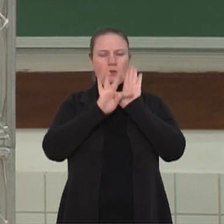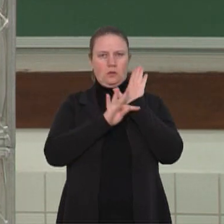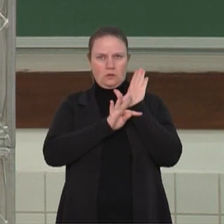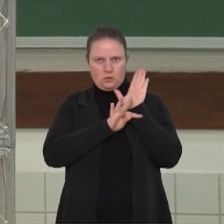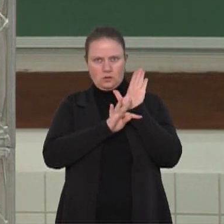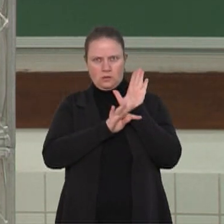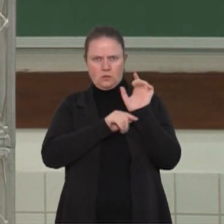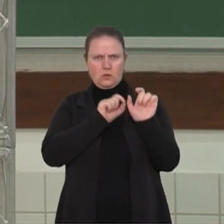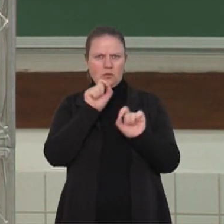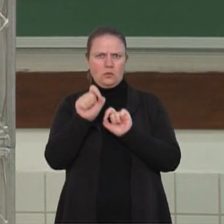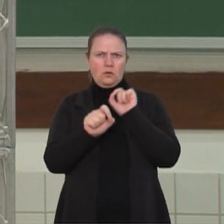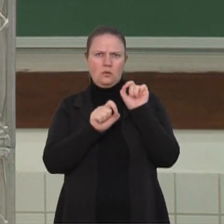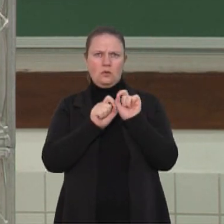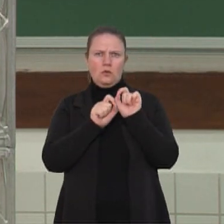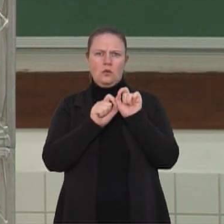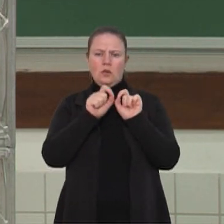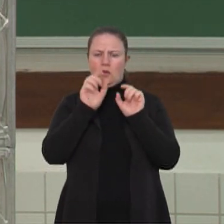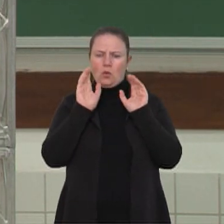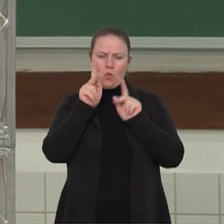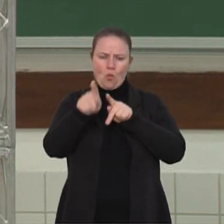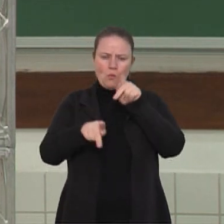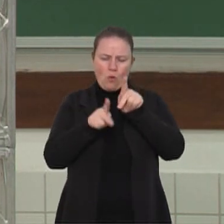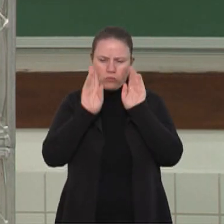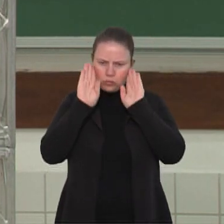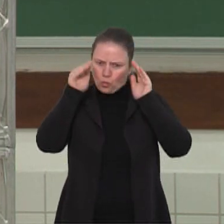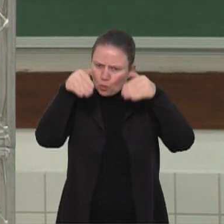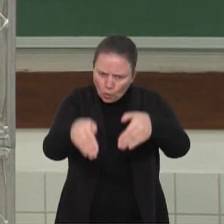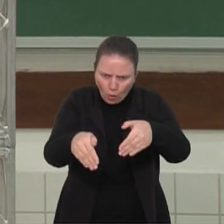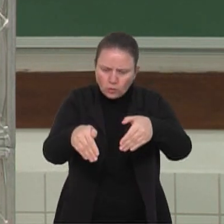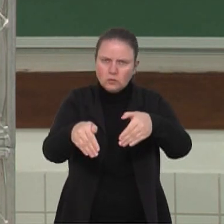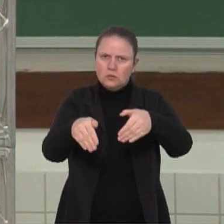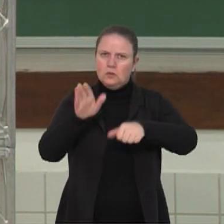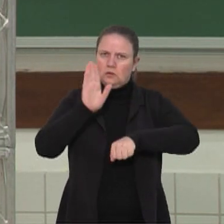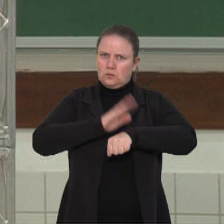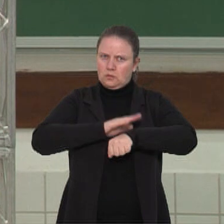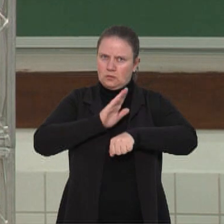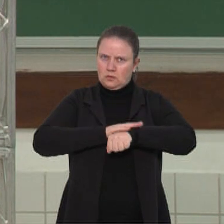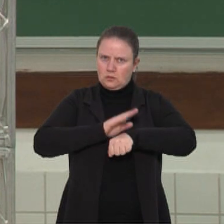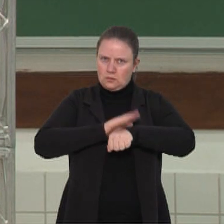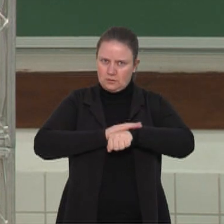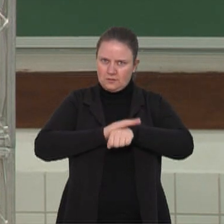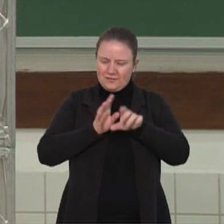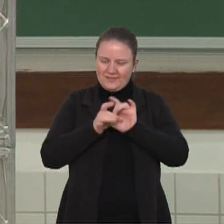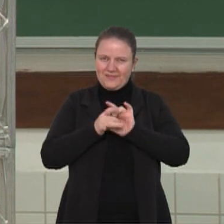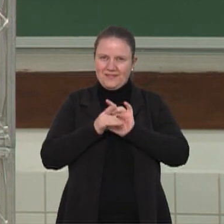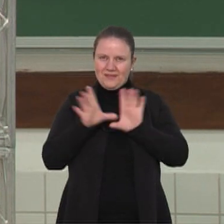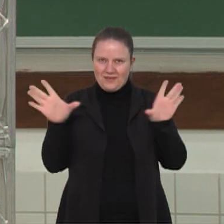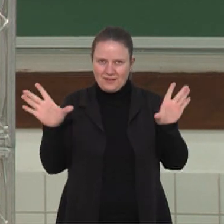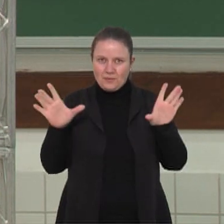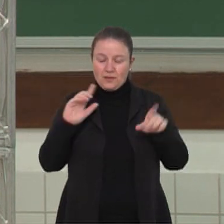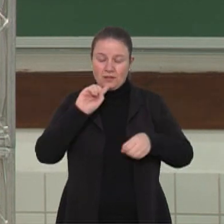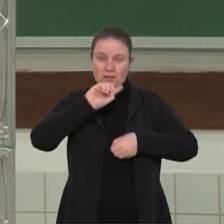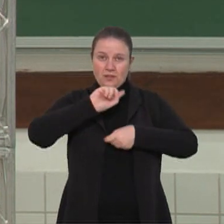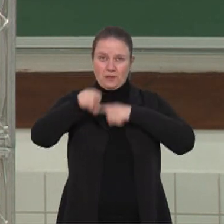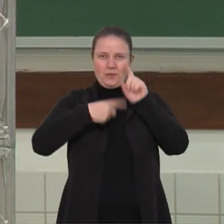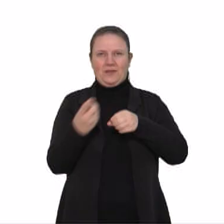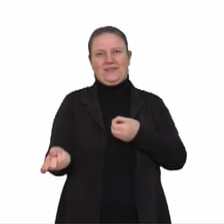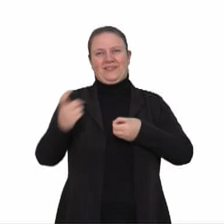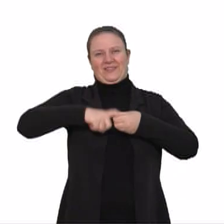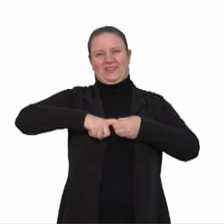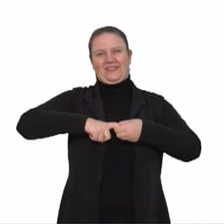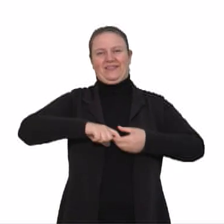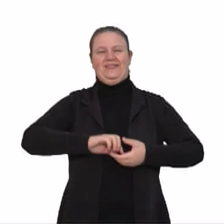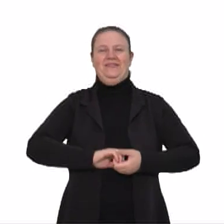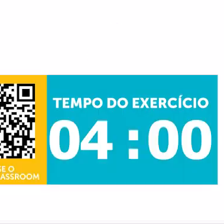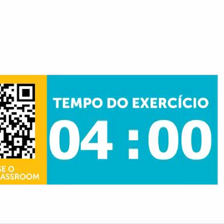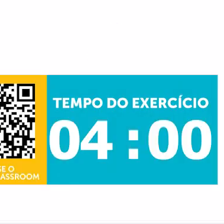E quem é o seu público-alvo? Vamos lá? Um tempinho para vocês fazerem e daqui a pouco nós voltamos.